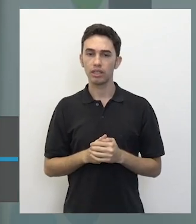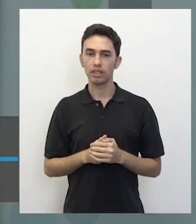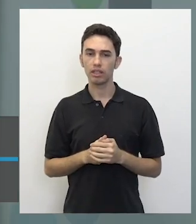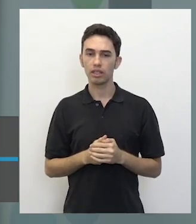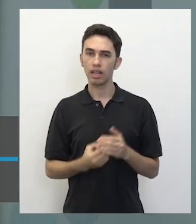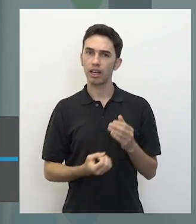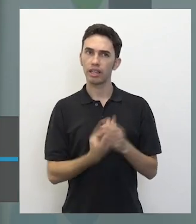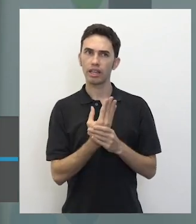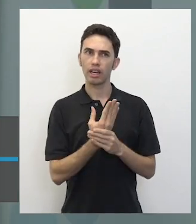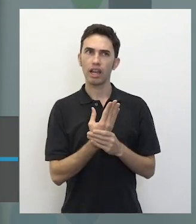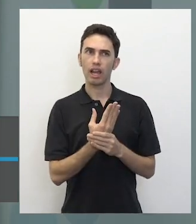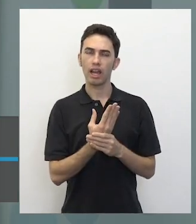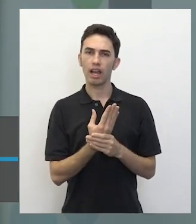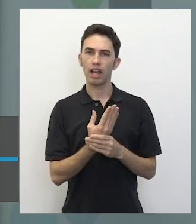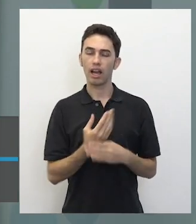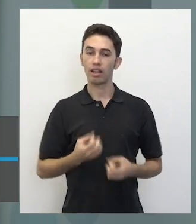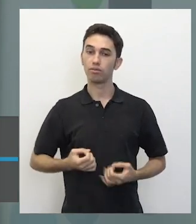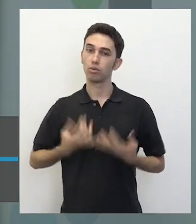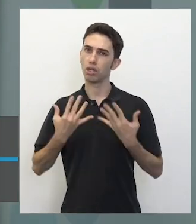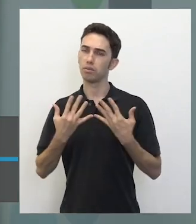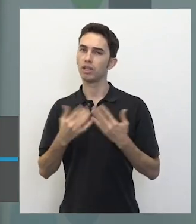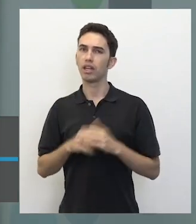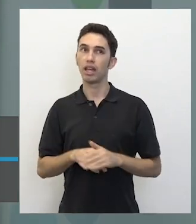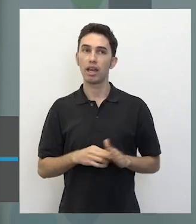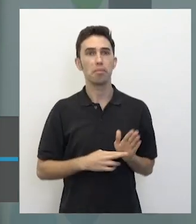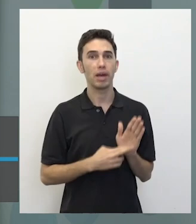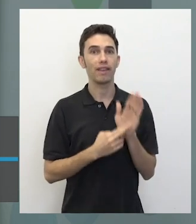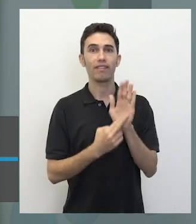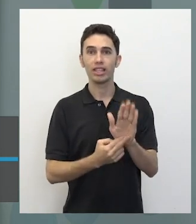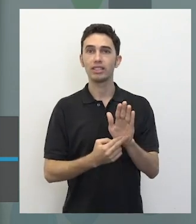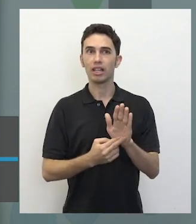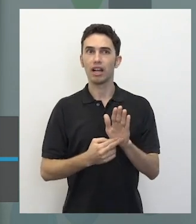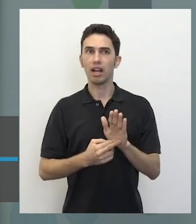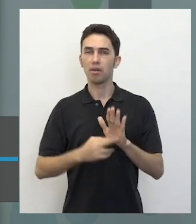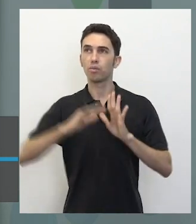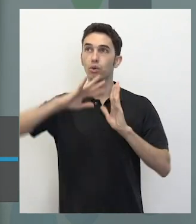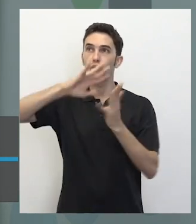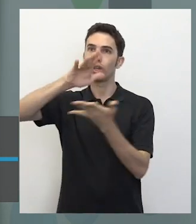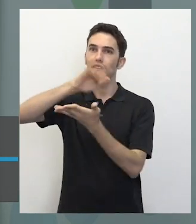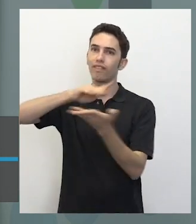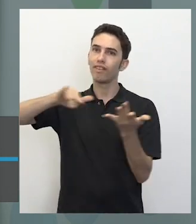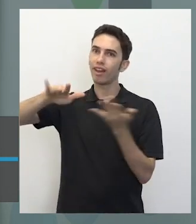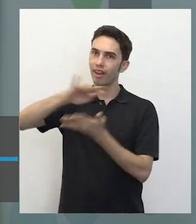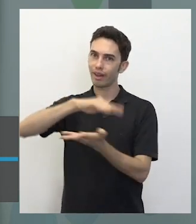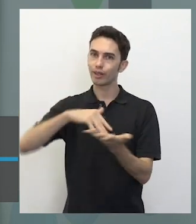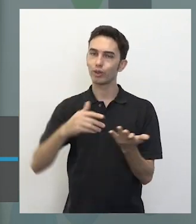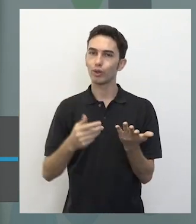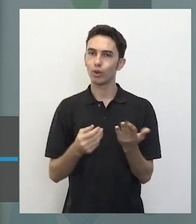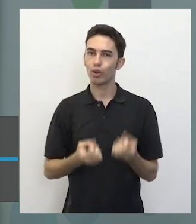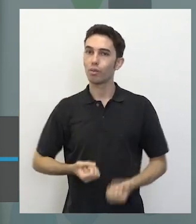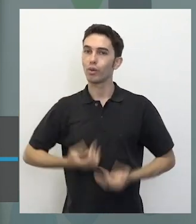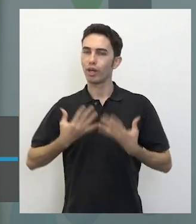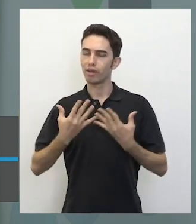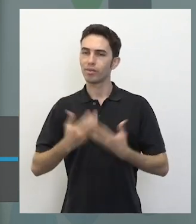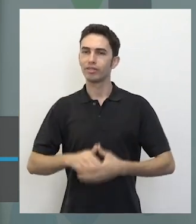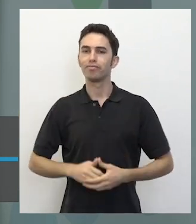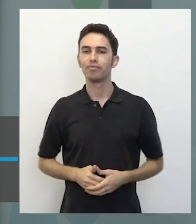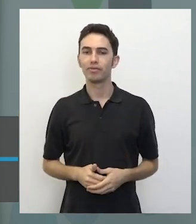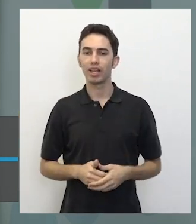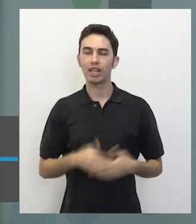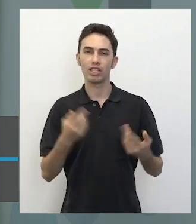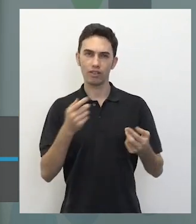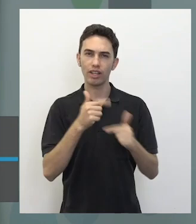poema é manifestar a poesia para o universo, né? É muito profundo isso. Ou às vezes em uma imagem. A gente vai trabalhar isso, né?